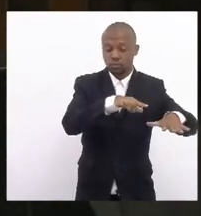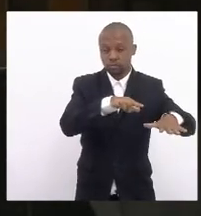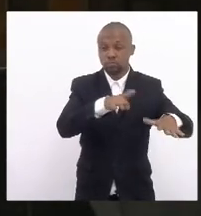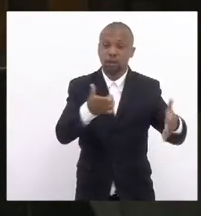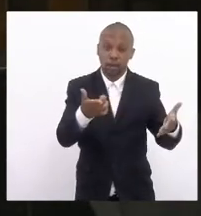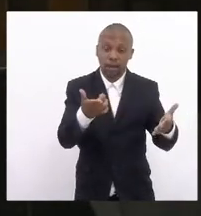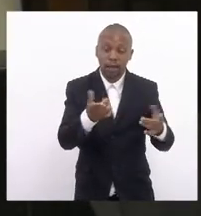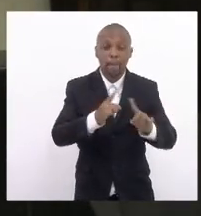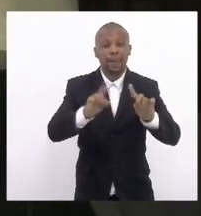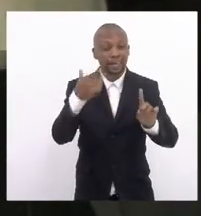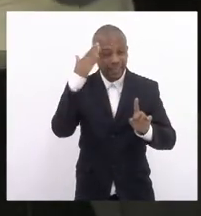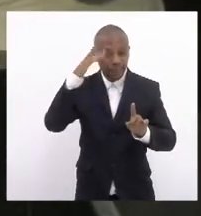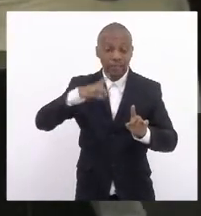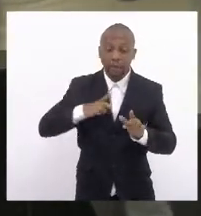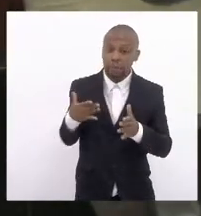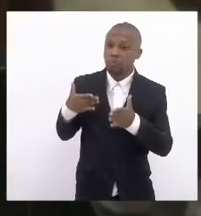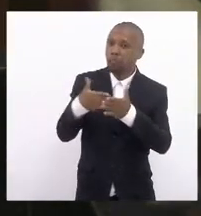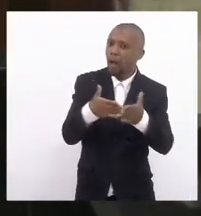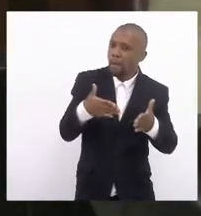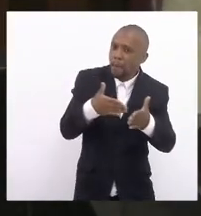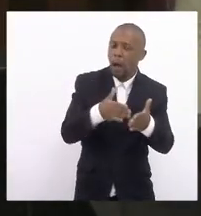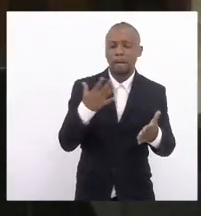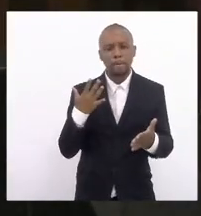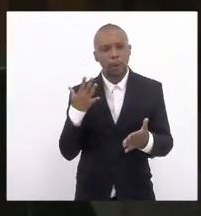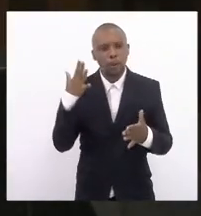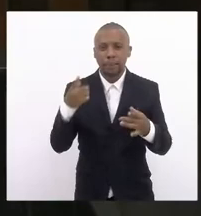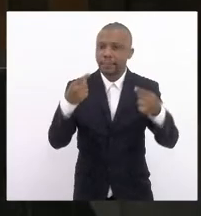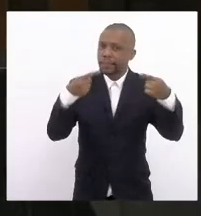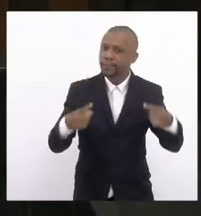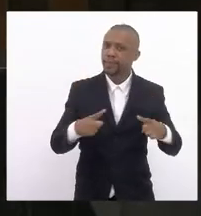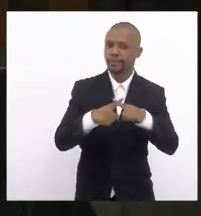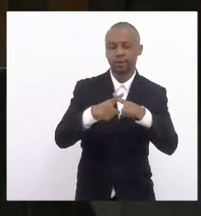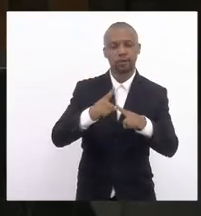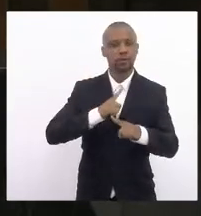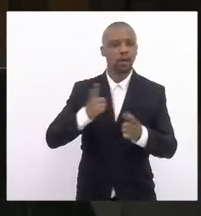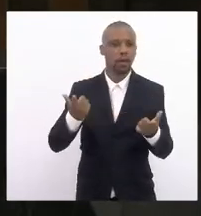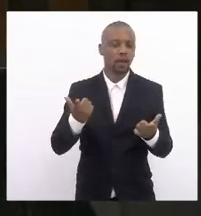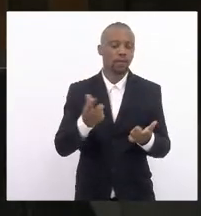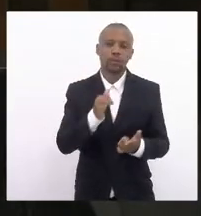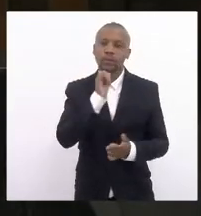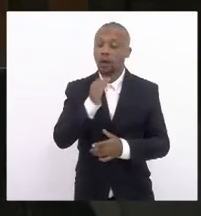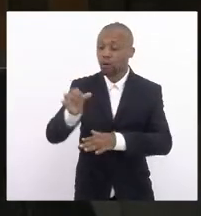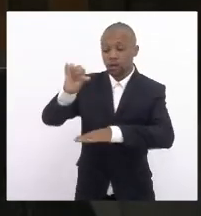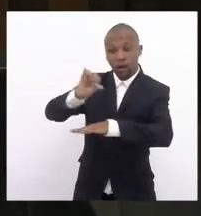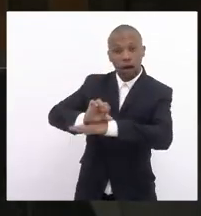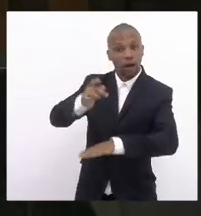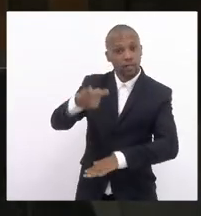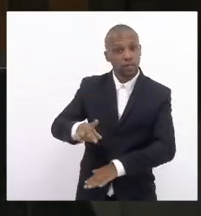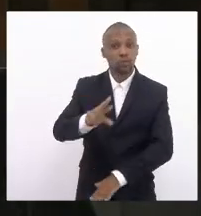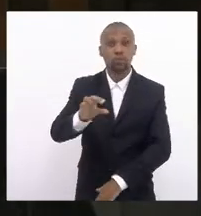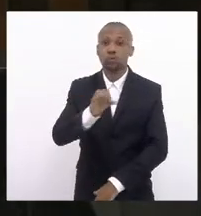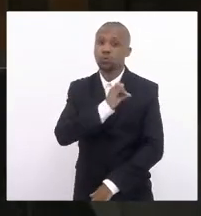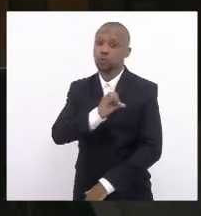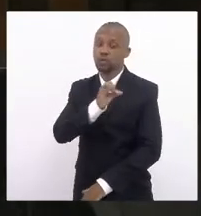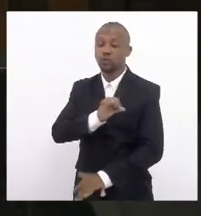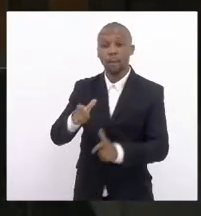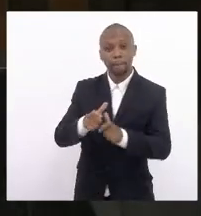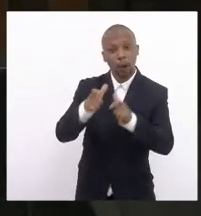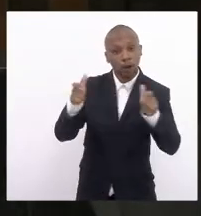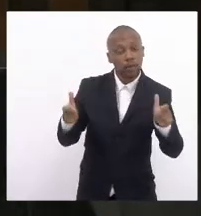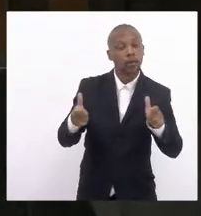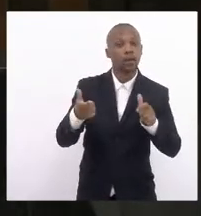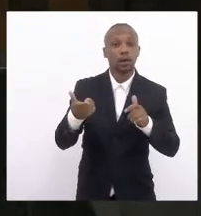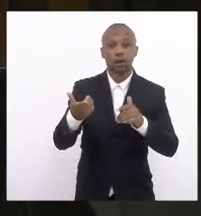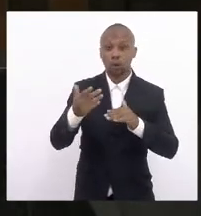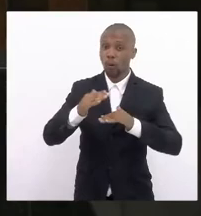continuam. Por exemplo, aqui na capital, boa parte do trabalho do profissional de educação especializada